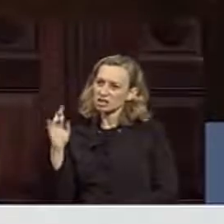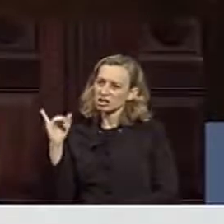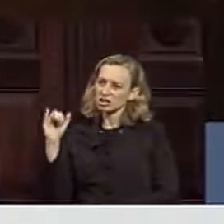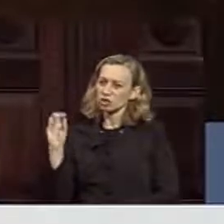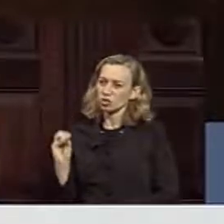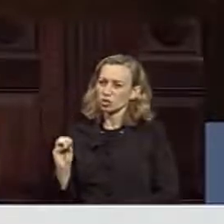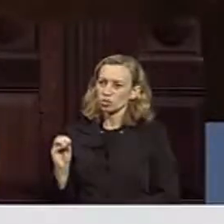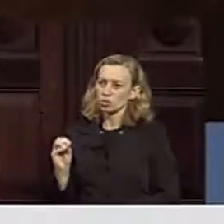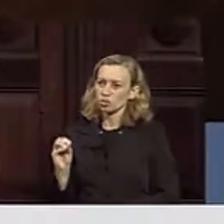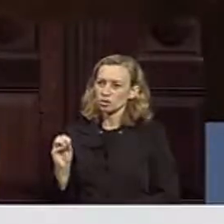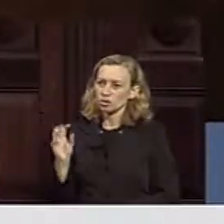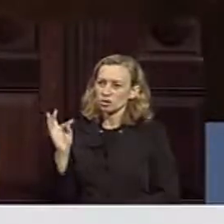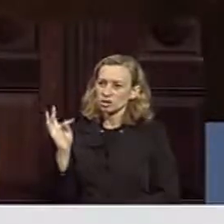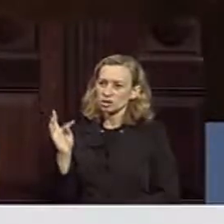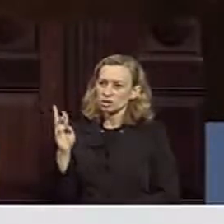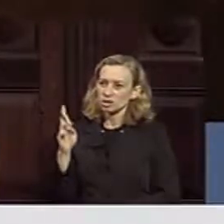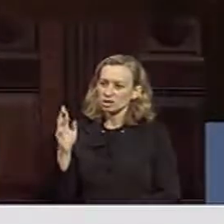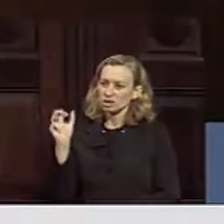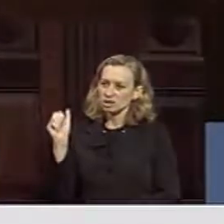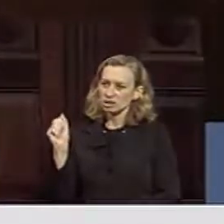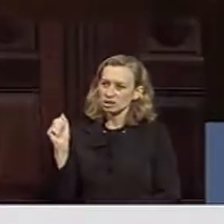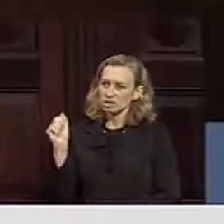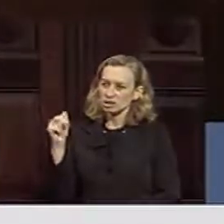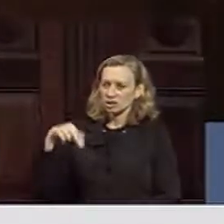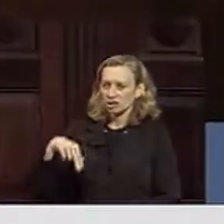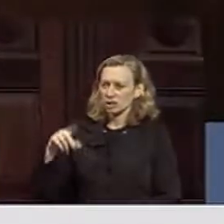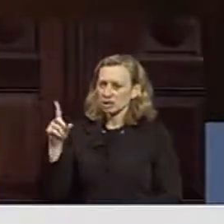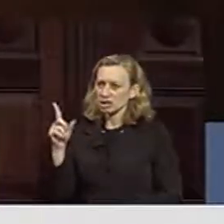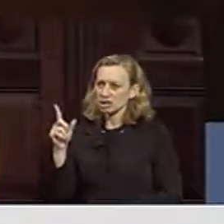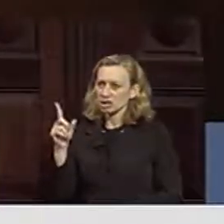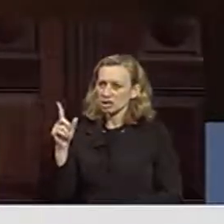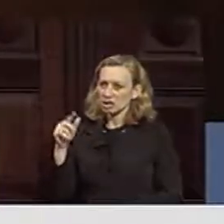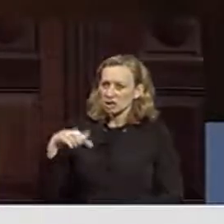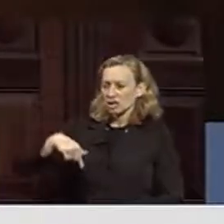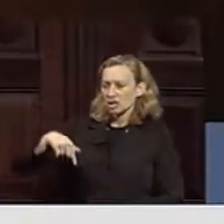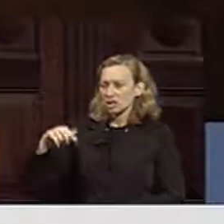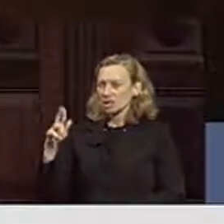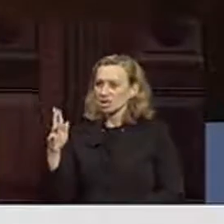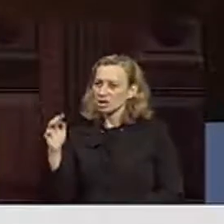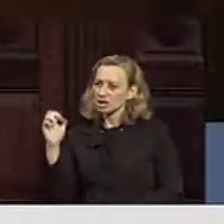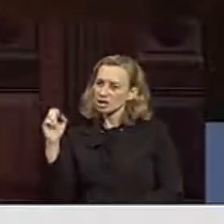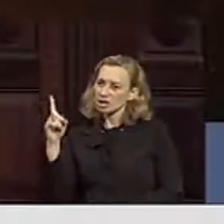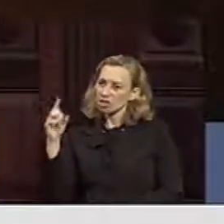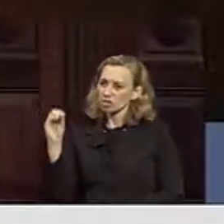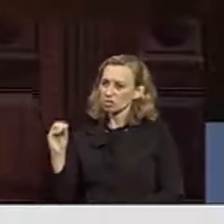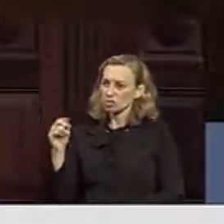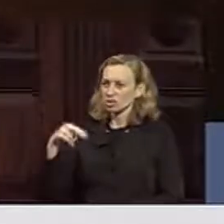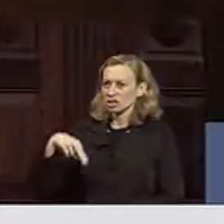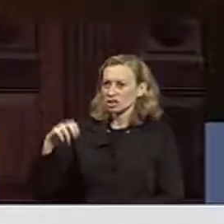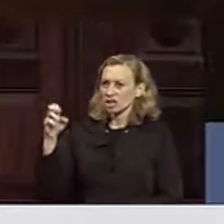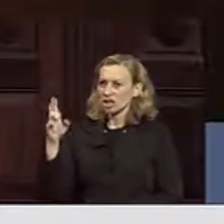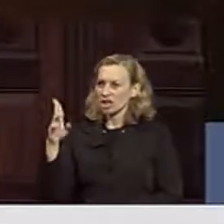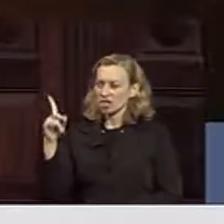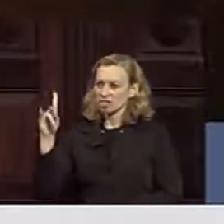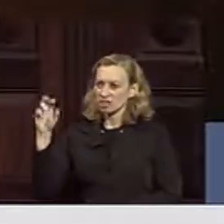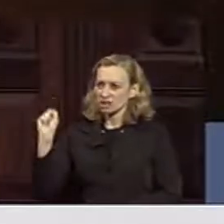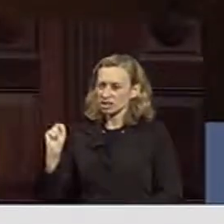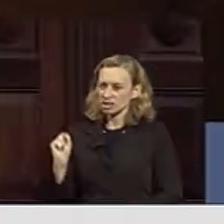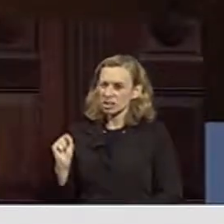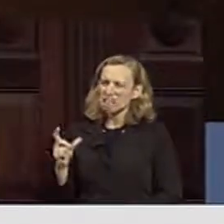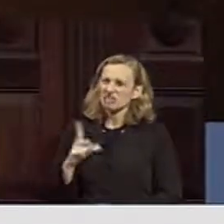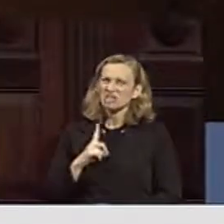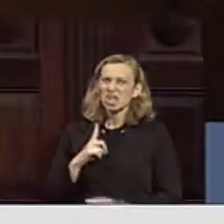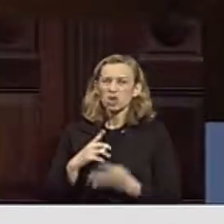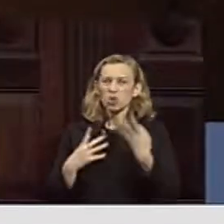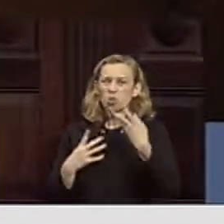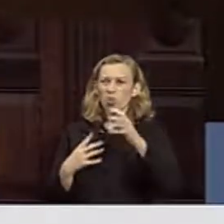agrupa também os pacientes do Hospital Frederico Leomil. Nessa unidade hospitalar são cerca de 40 pacientes. Eu fiz